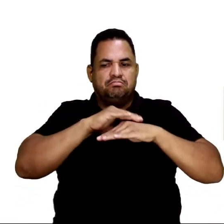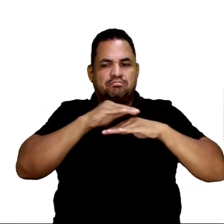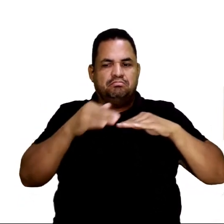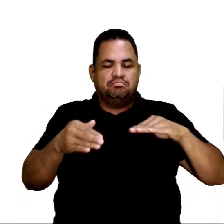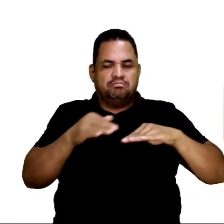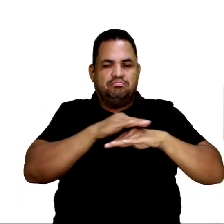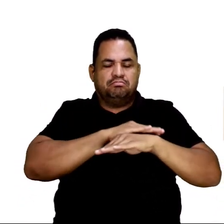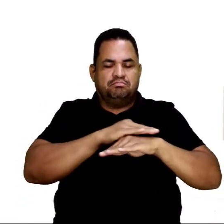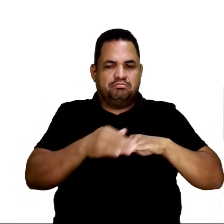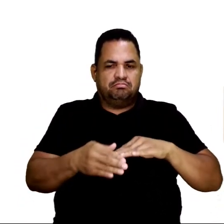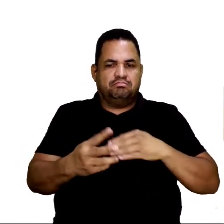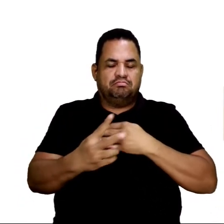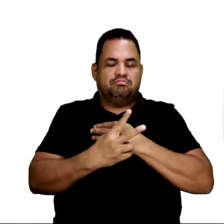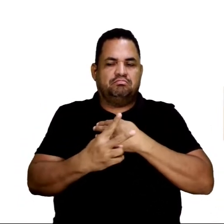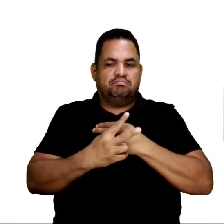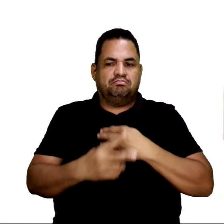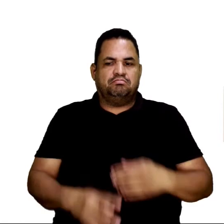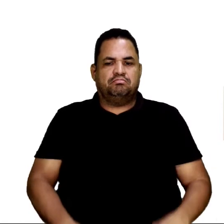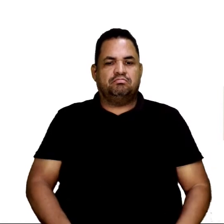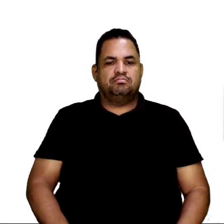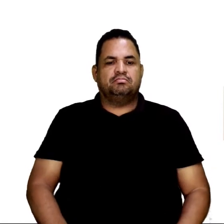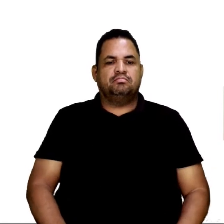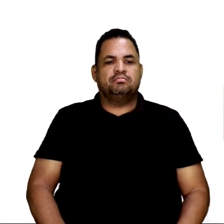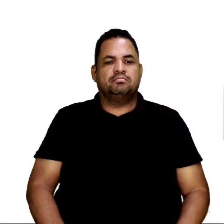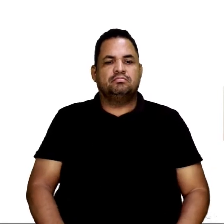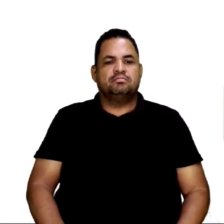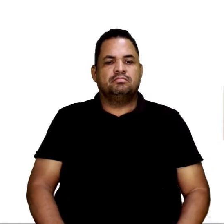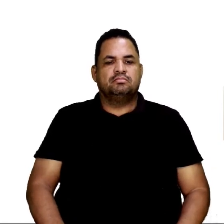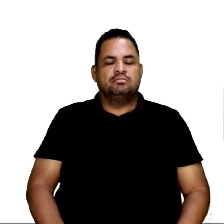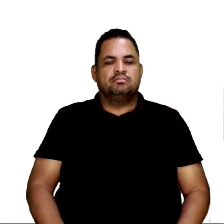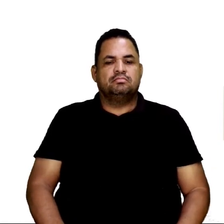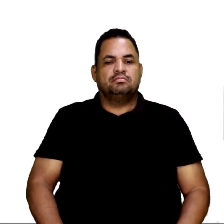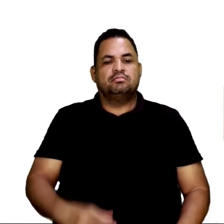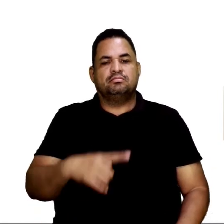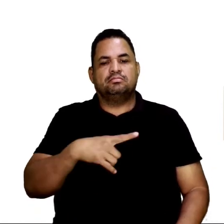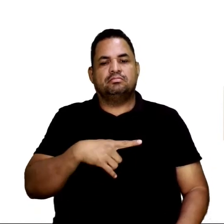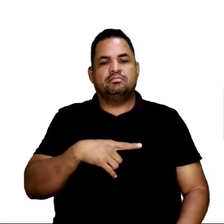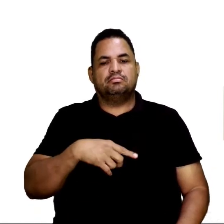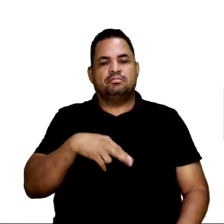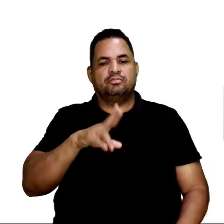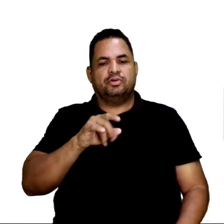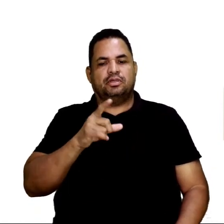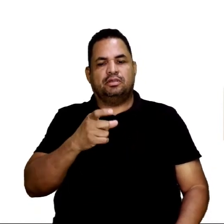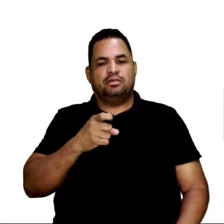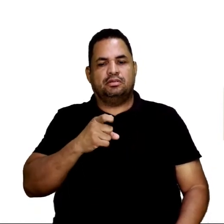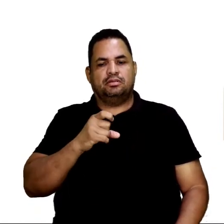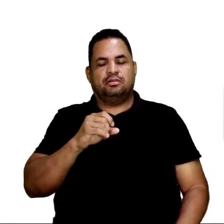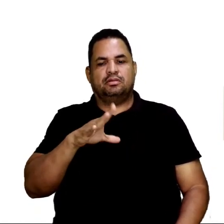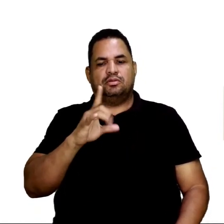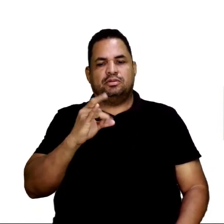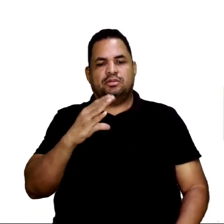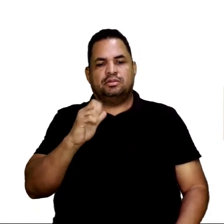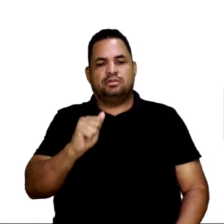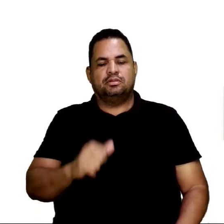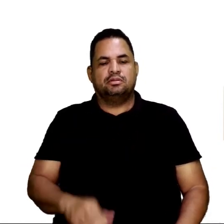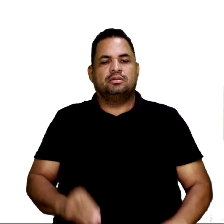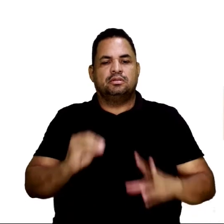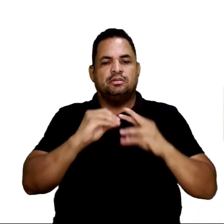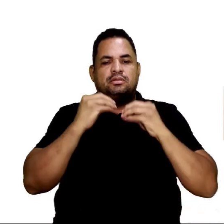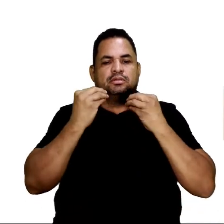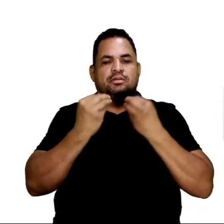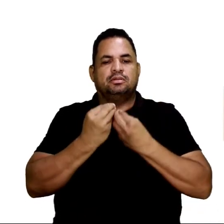para estar protegendo isso aí, tá bom? Além da presença da vernix caseosa,